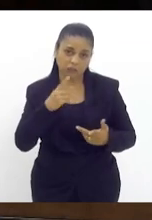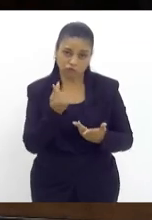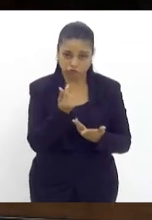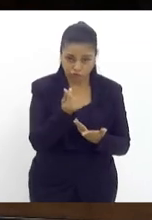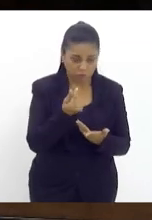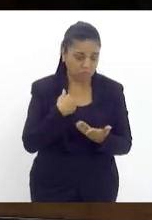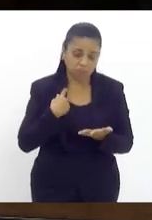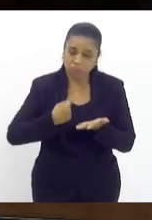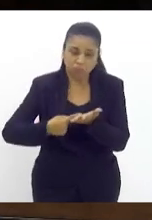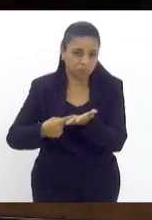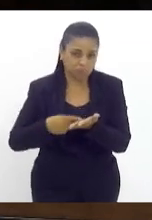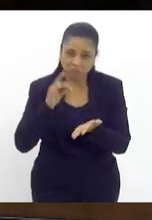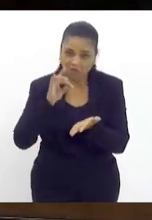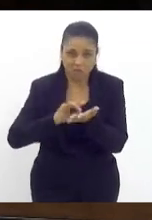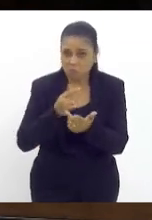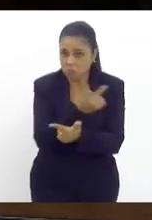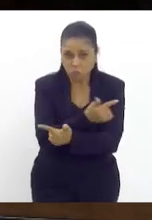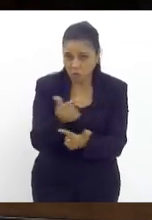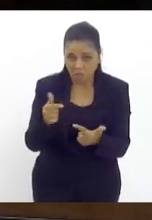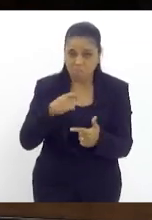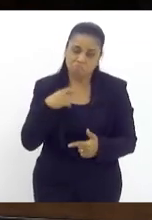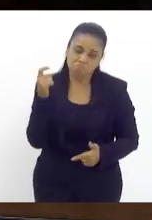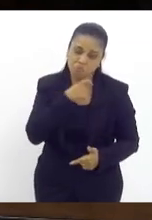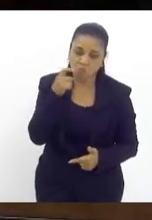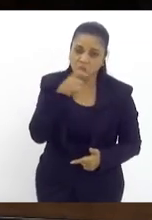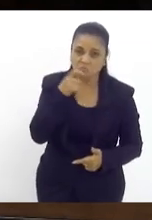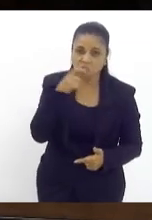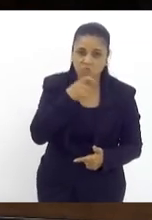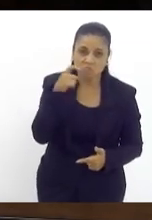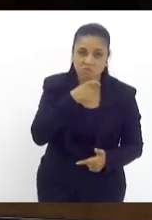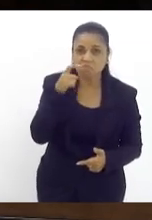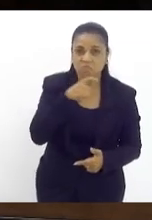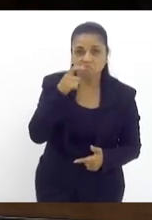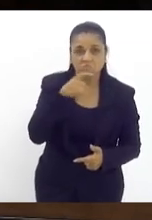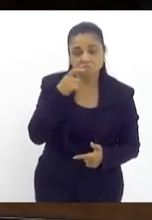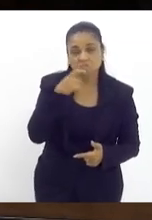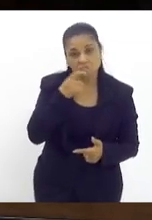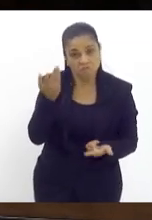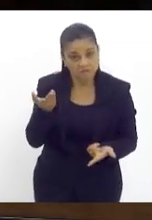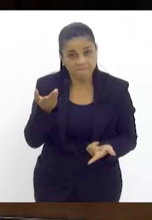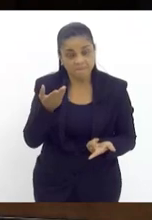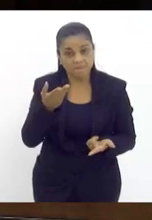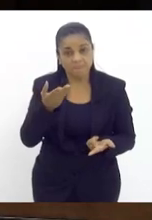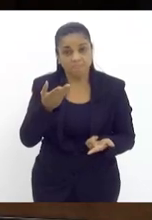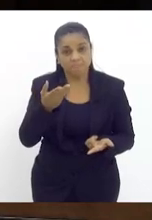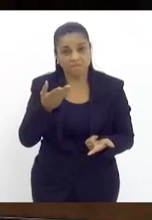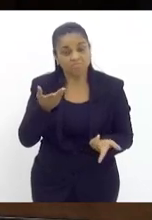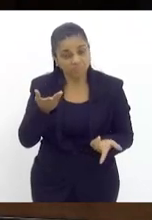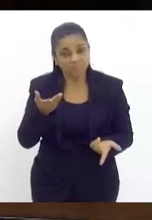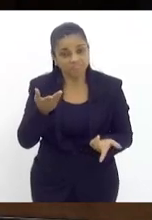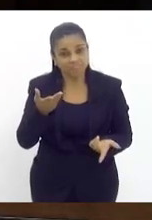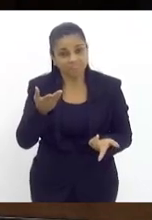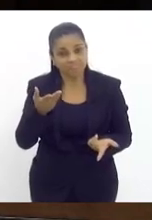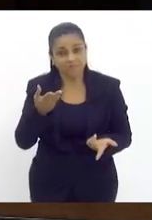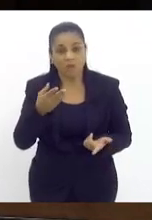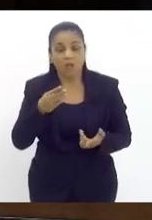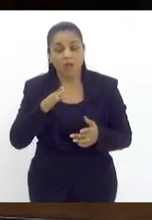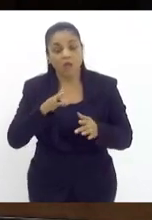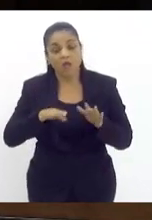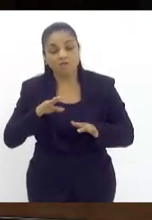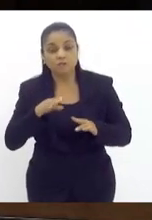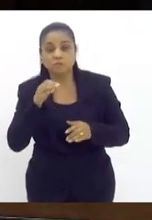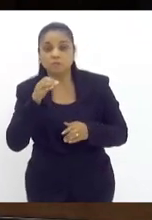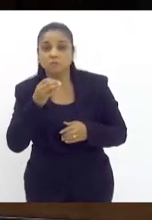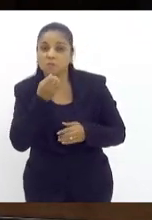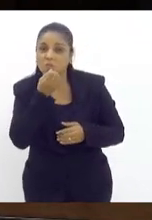com a verdade, né? Então eu posso mentir até cansar, não é verdade? E faz barulho. Né? O bem, às vezes, não faz